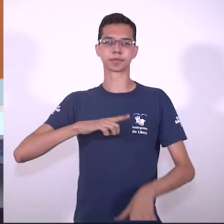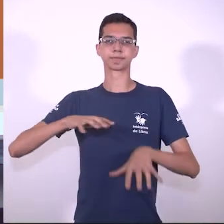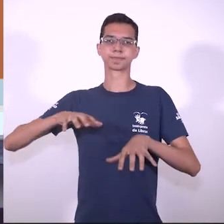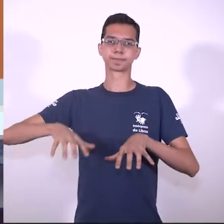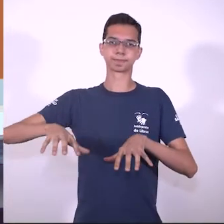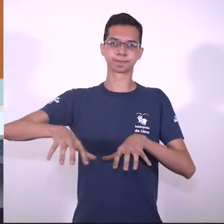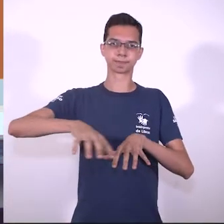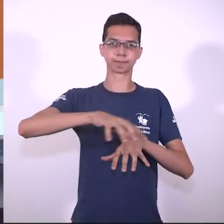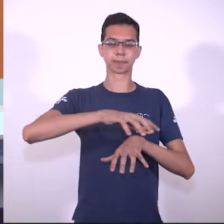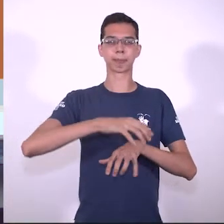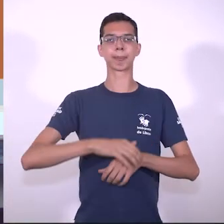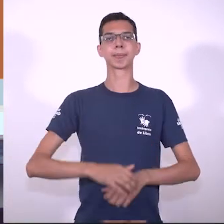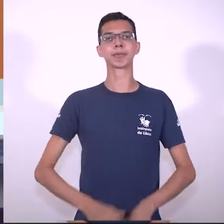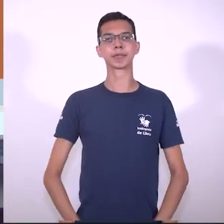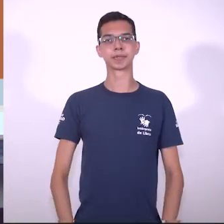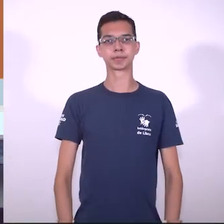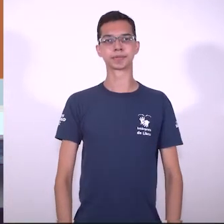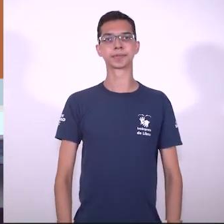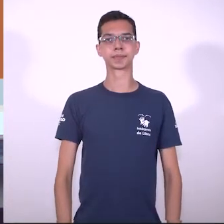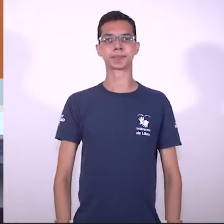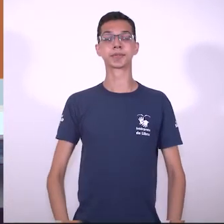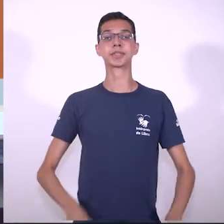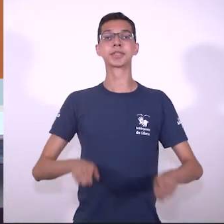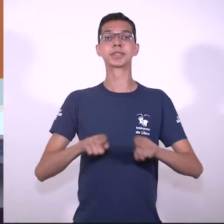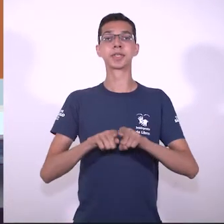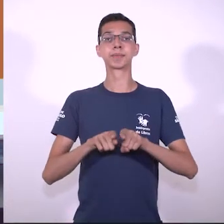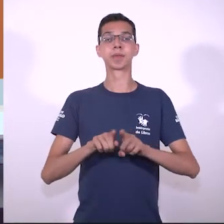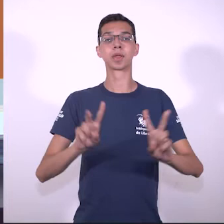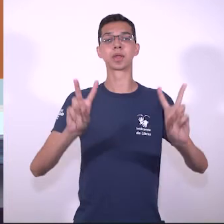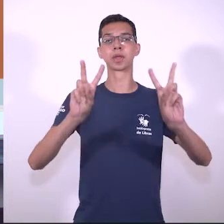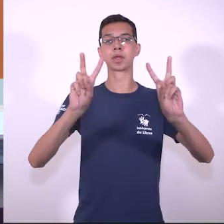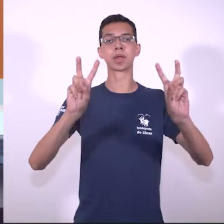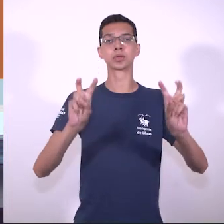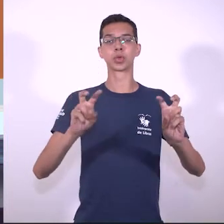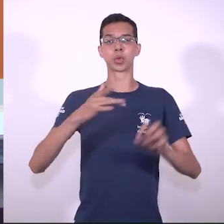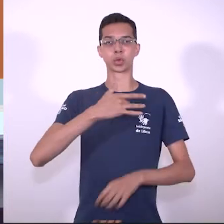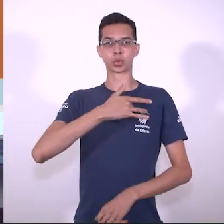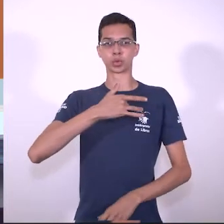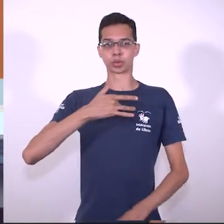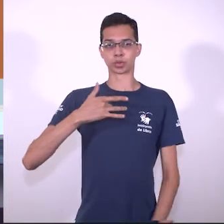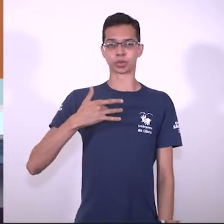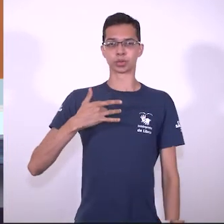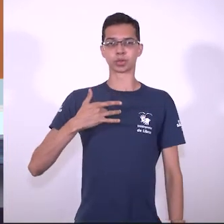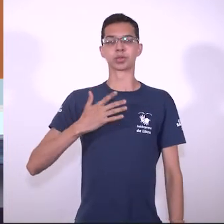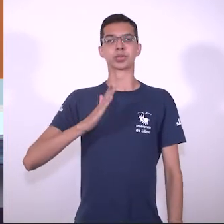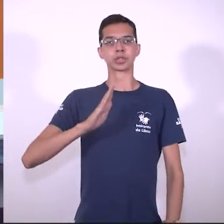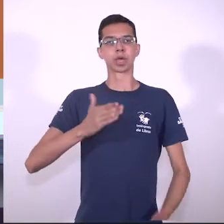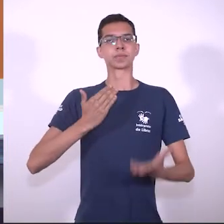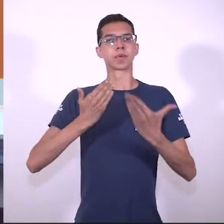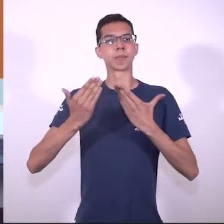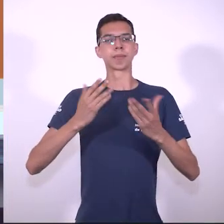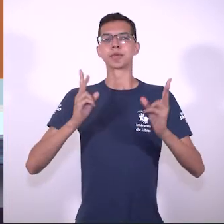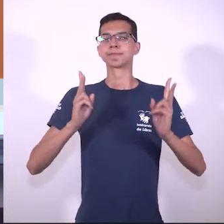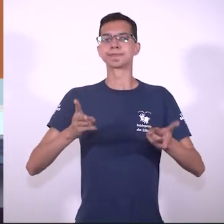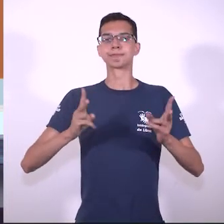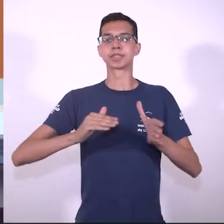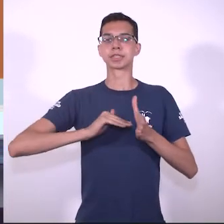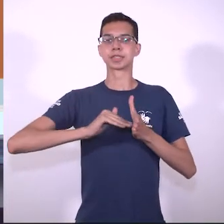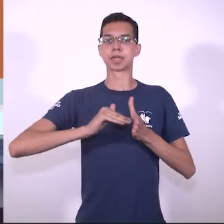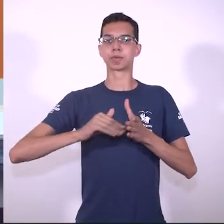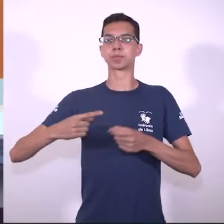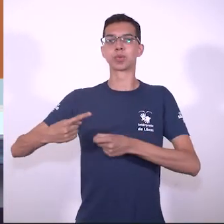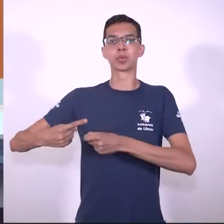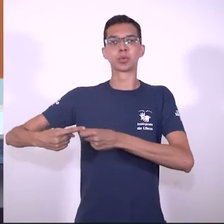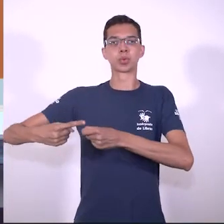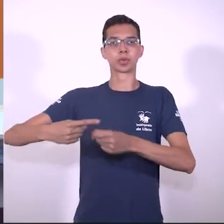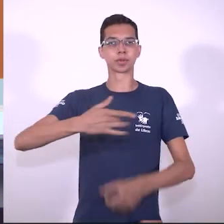região metropolitana. Também, sob o ponto de vista de saúde, nós temos conversado continuamente com os secretários municipais de saúde